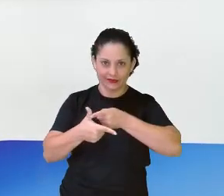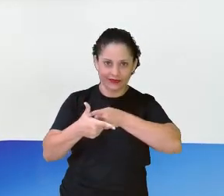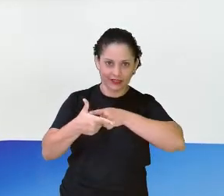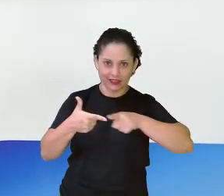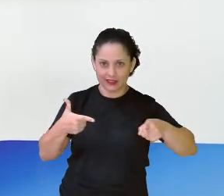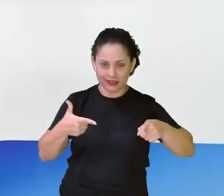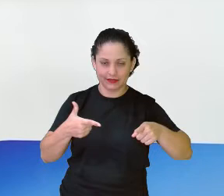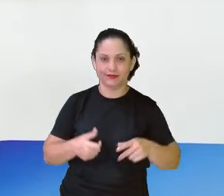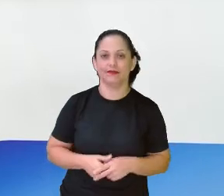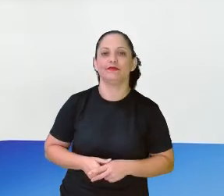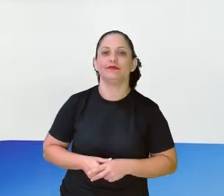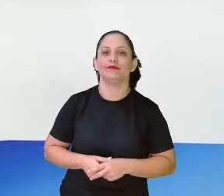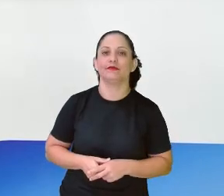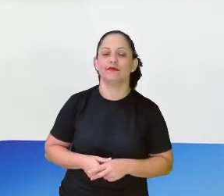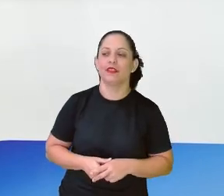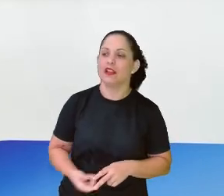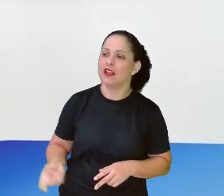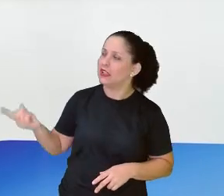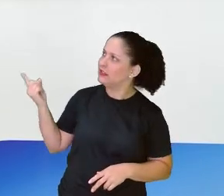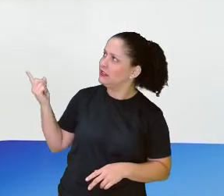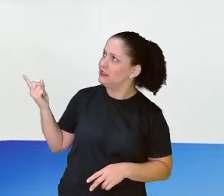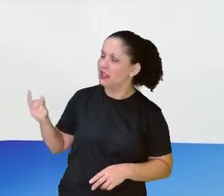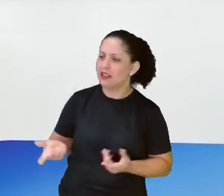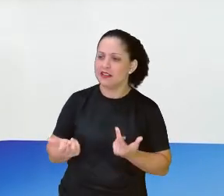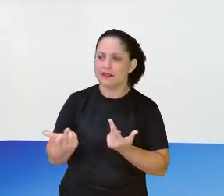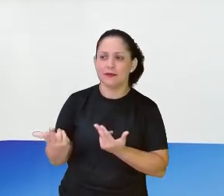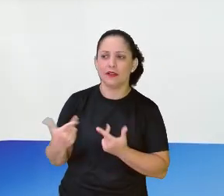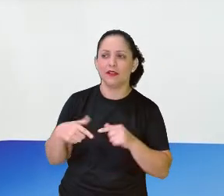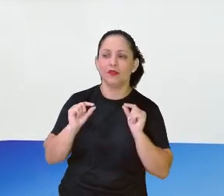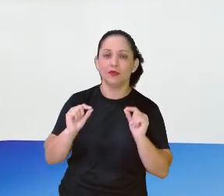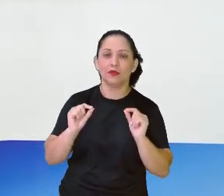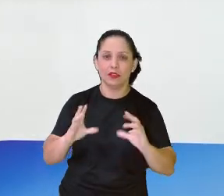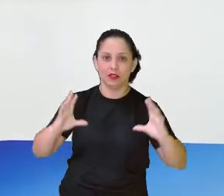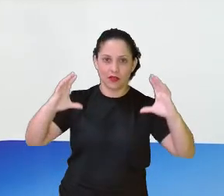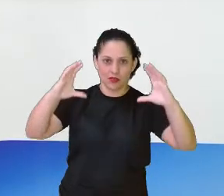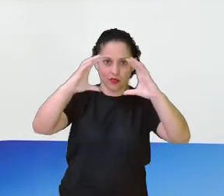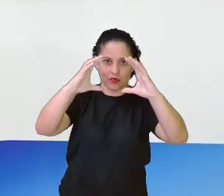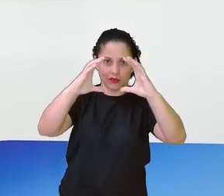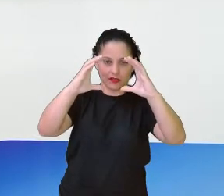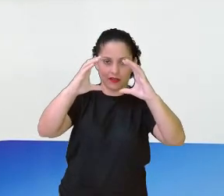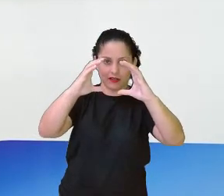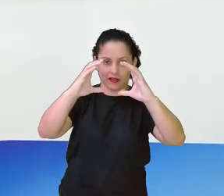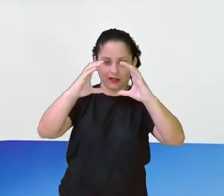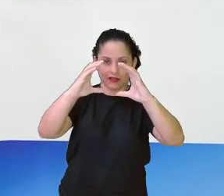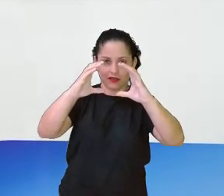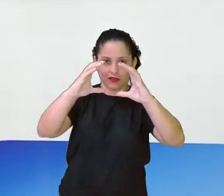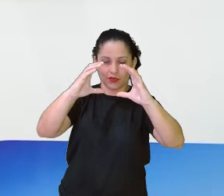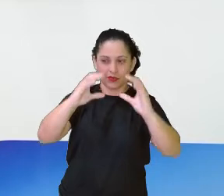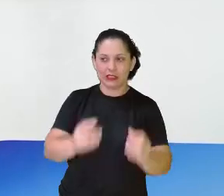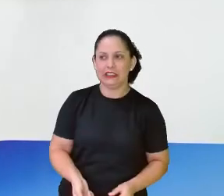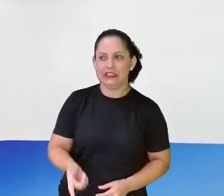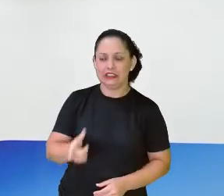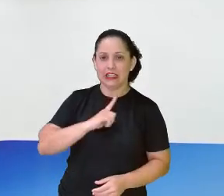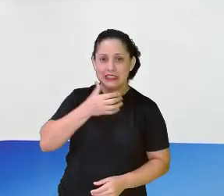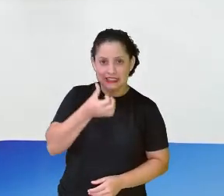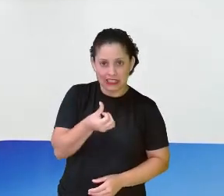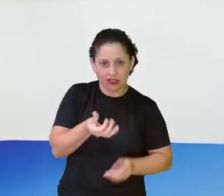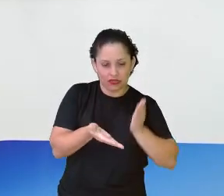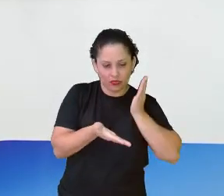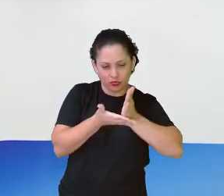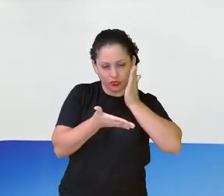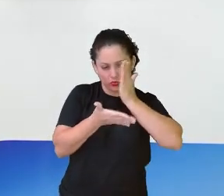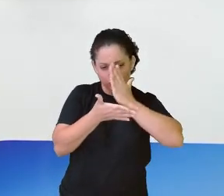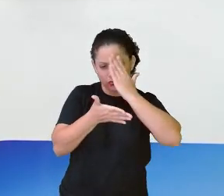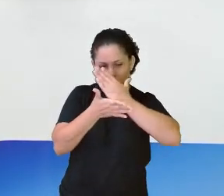caso, ó, é como se eu tivesse esse inteiro, 5º ano, e dividisse em 6, ó. 1,